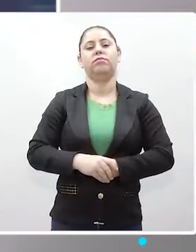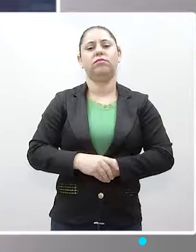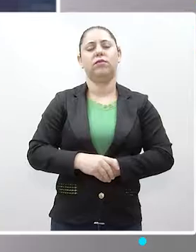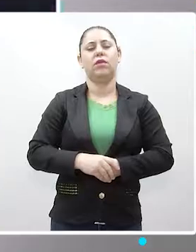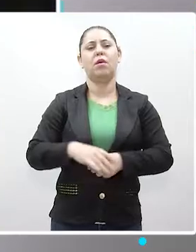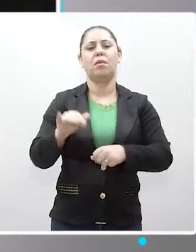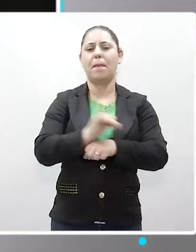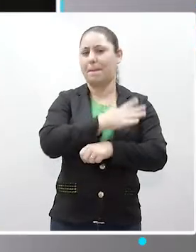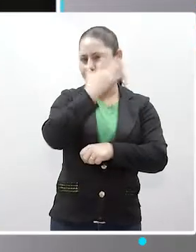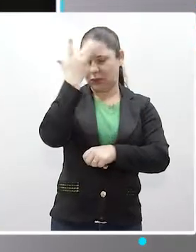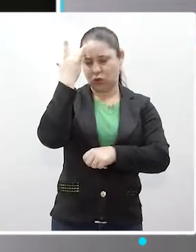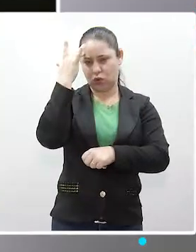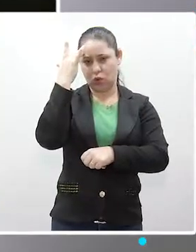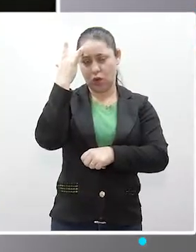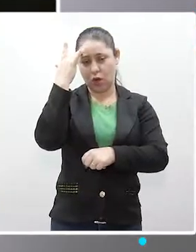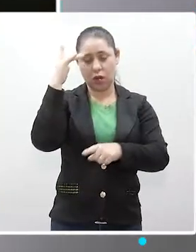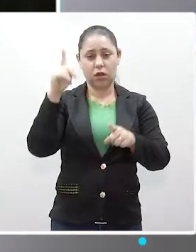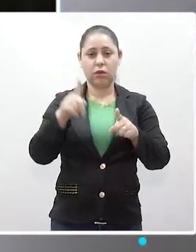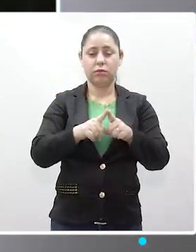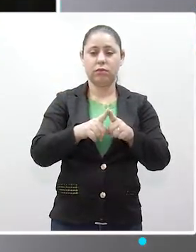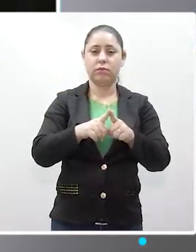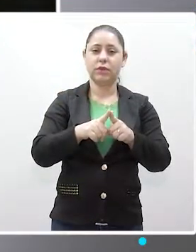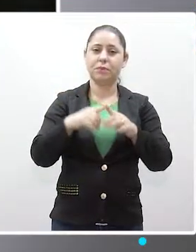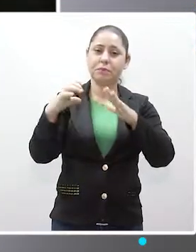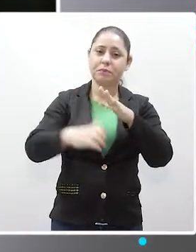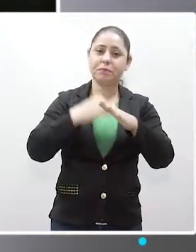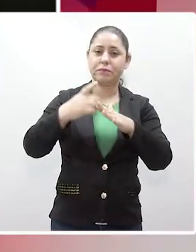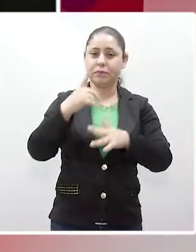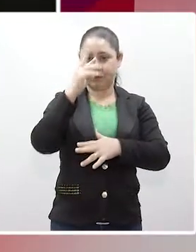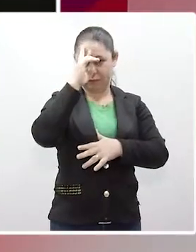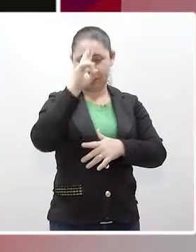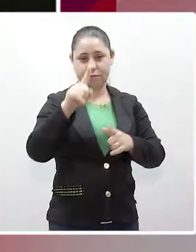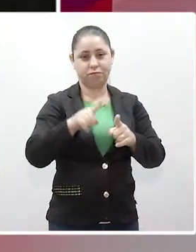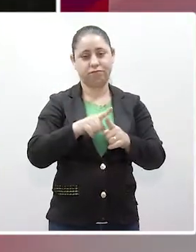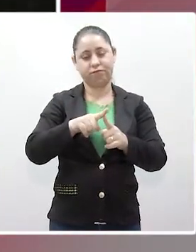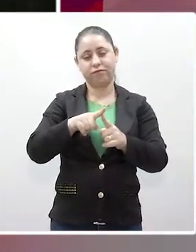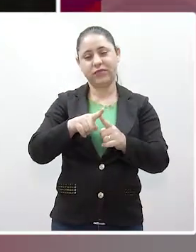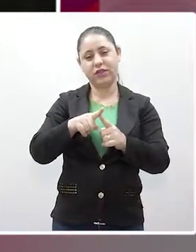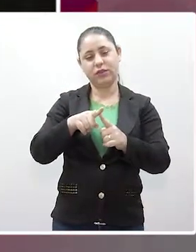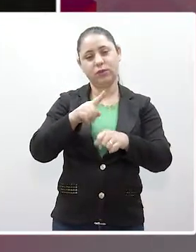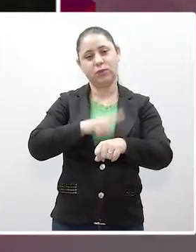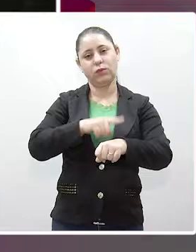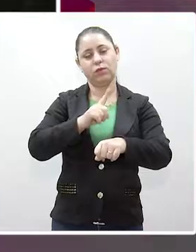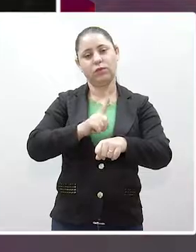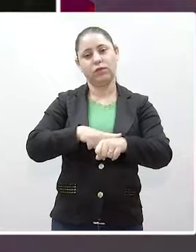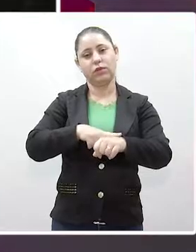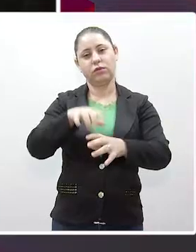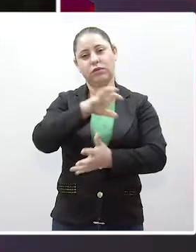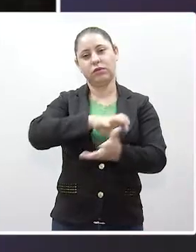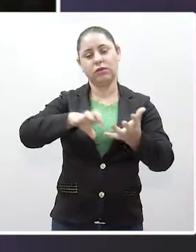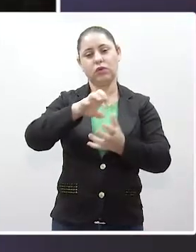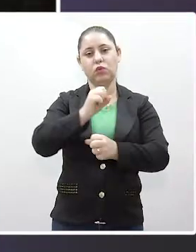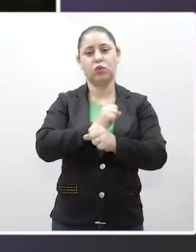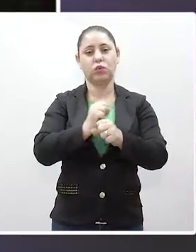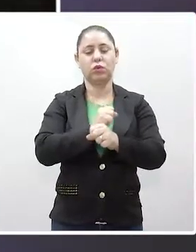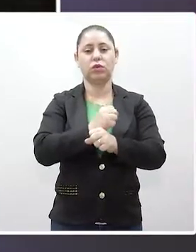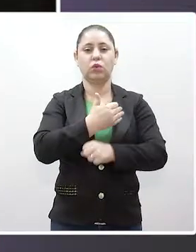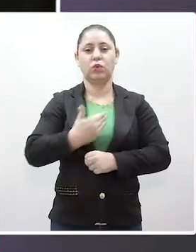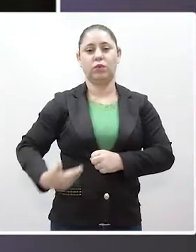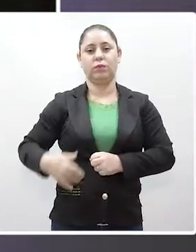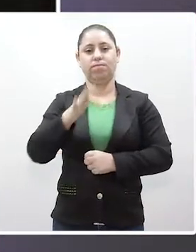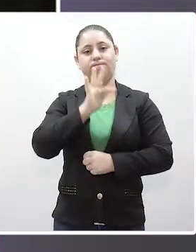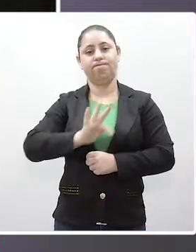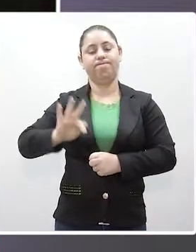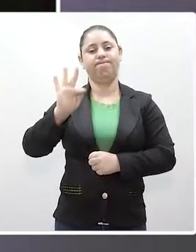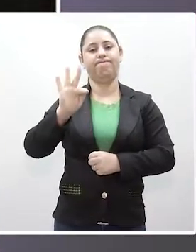as pessoas físicas quanto para as pessoas jurídicas poderem passar por essa crise. E esse ano, né, Matheus, acabou que o governo